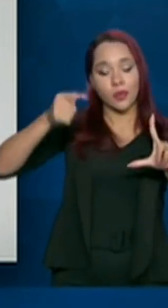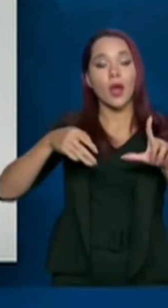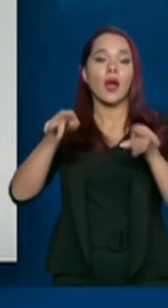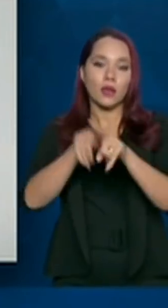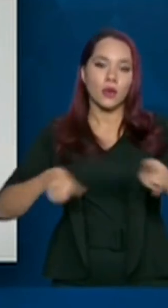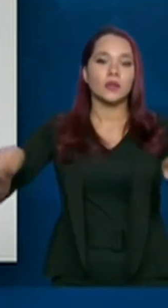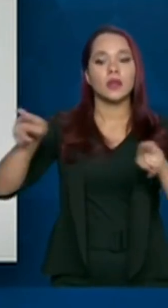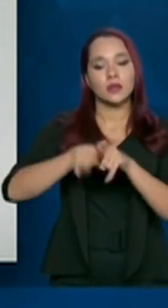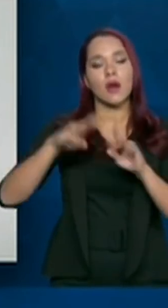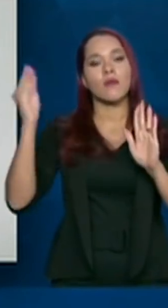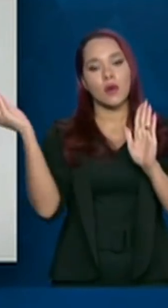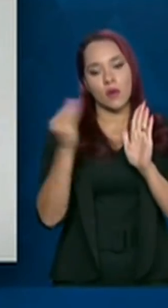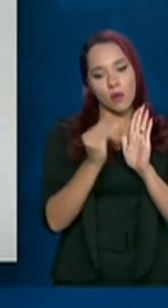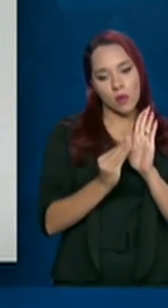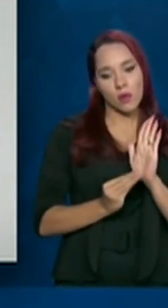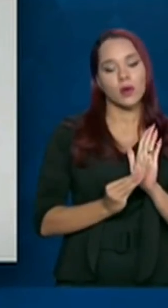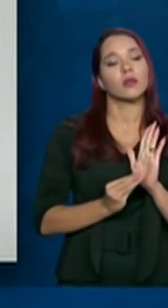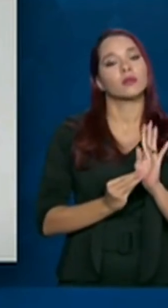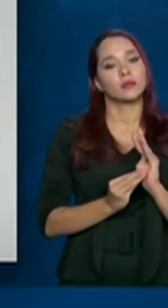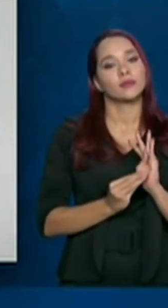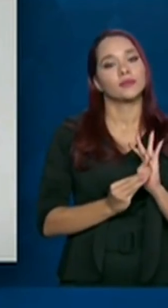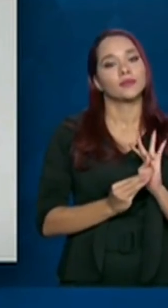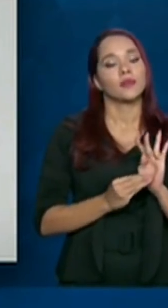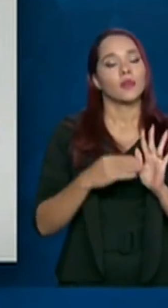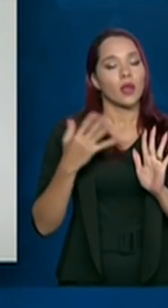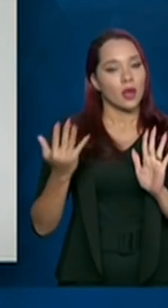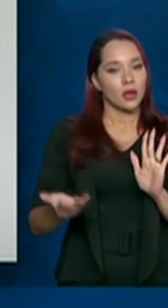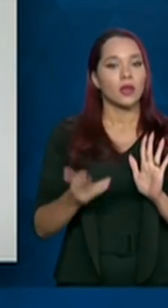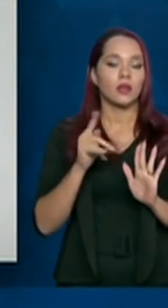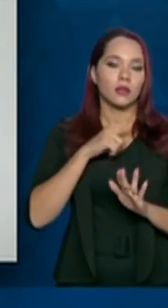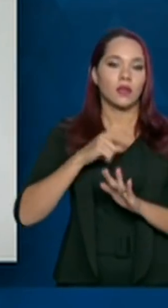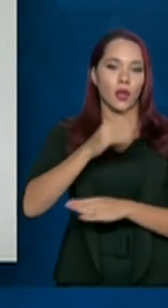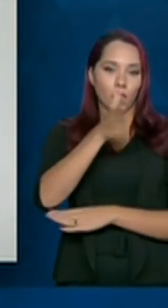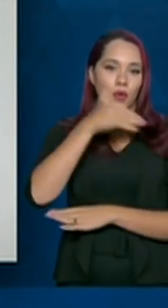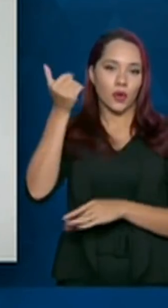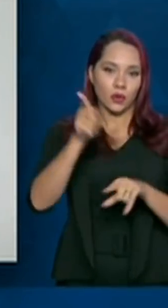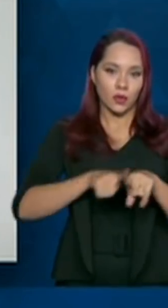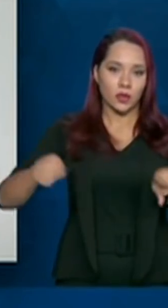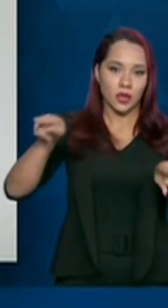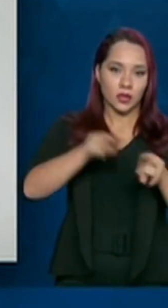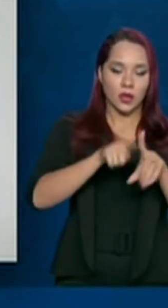vão acontecendo e a gente tem uma